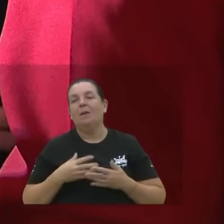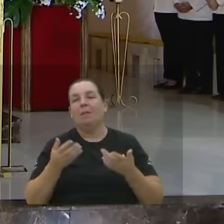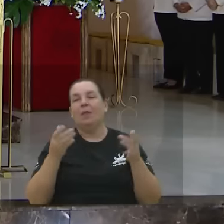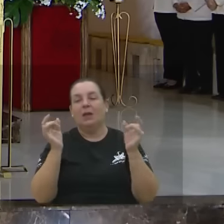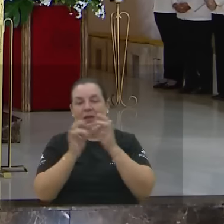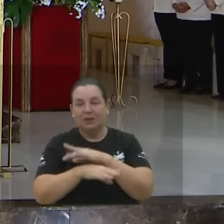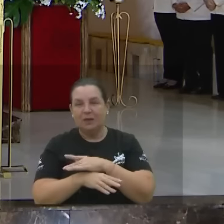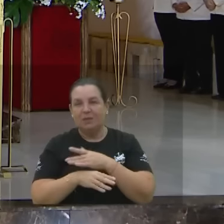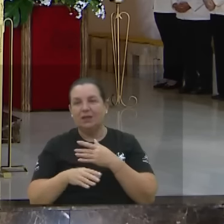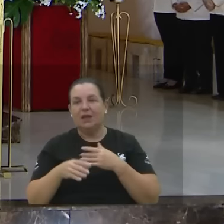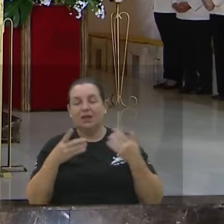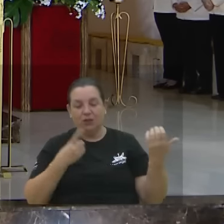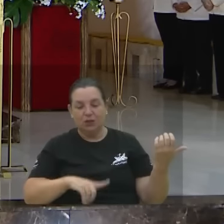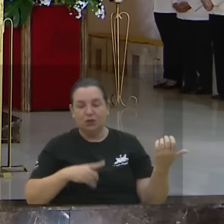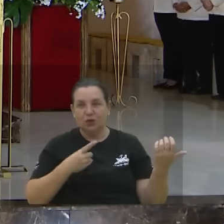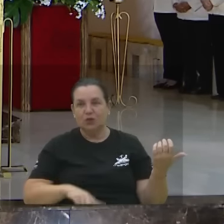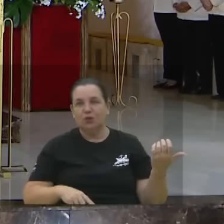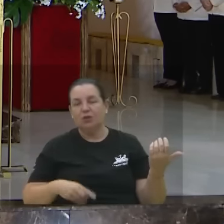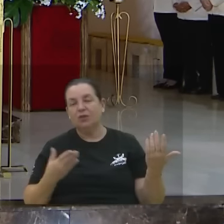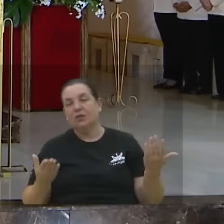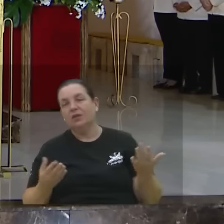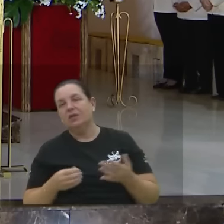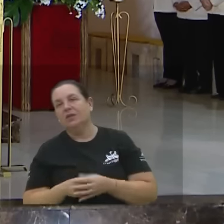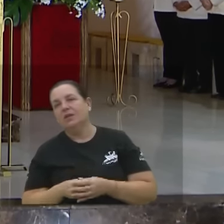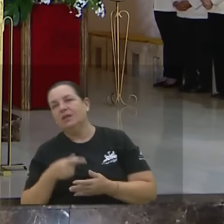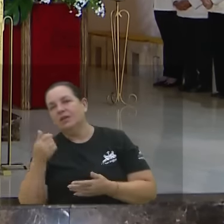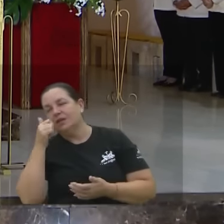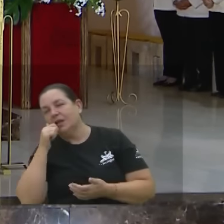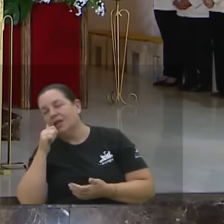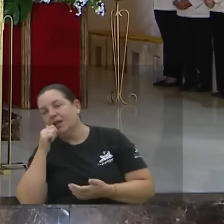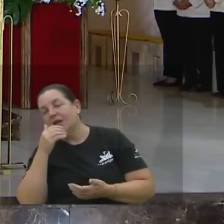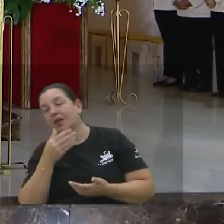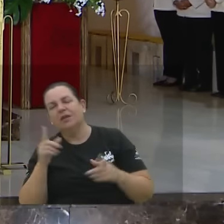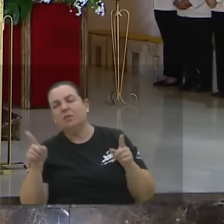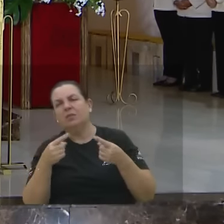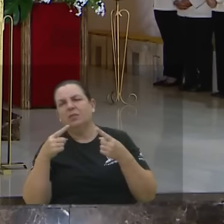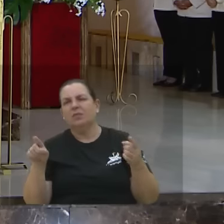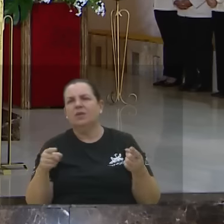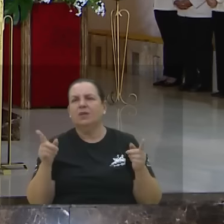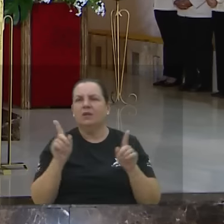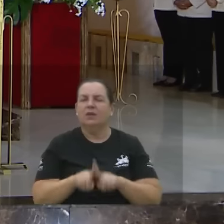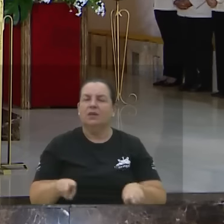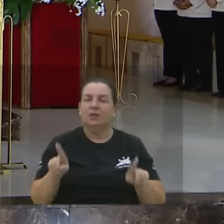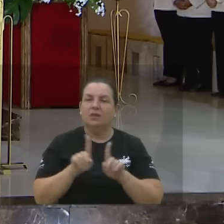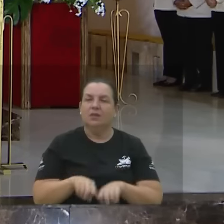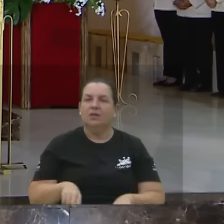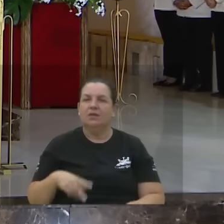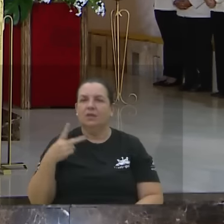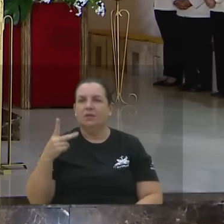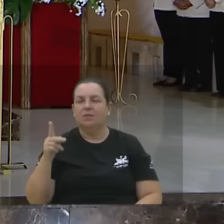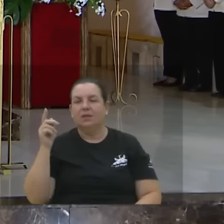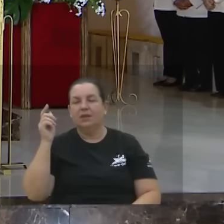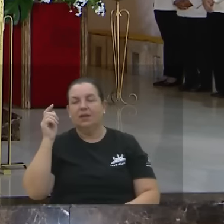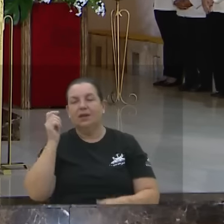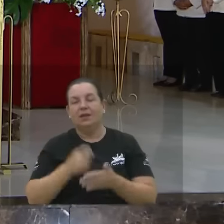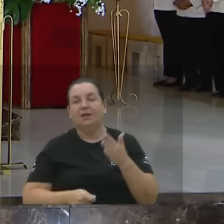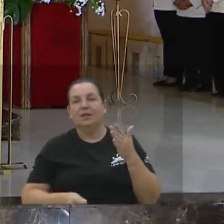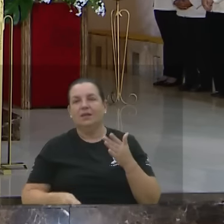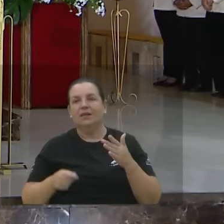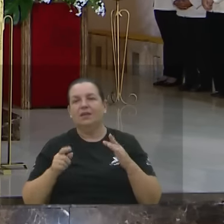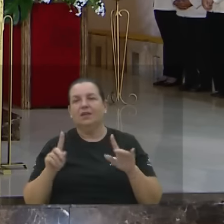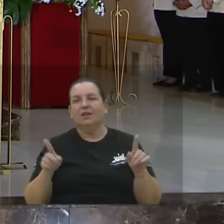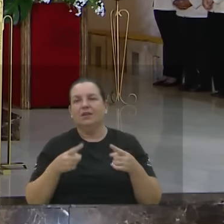encerrar, o Diba está aí cantando essa paródia, cantando eu, de novo, para registrar, padre. E que possa virar